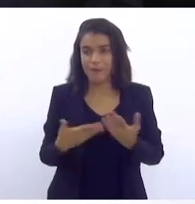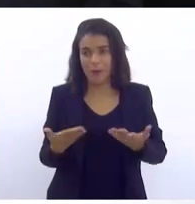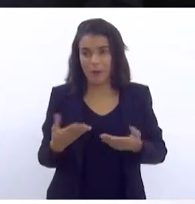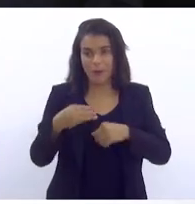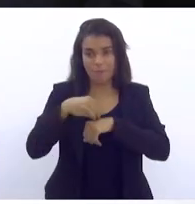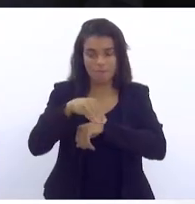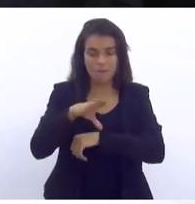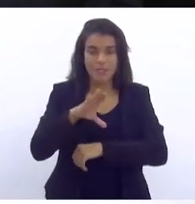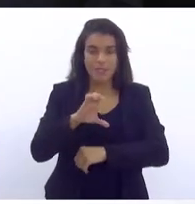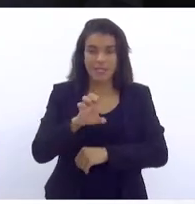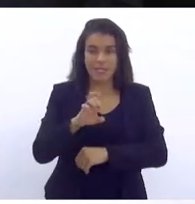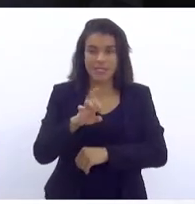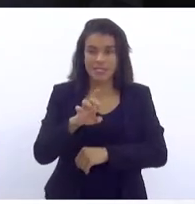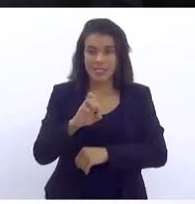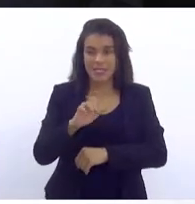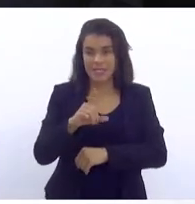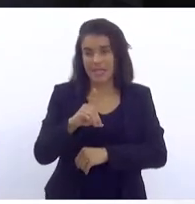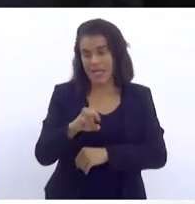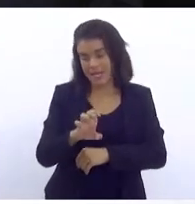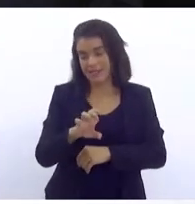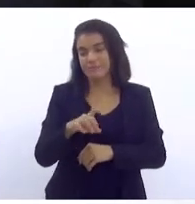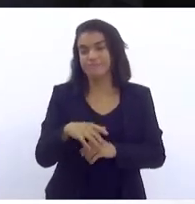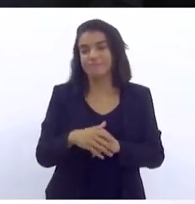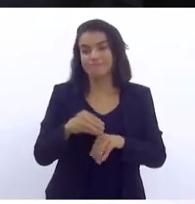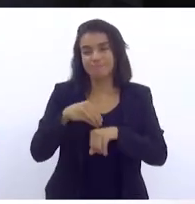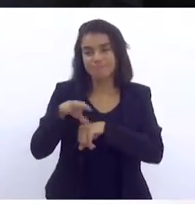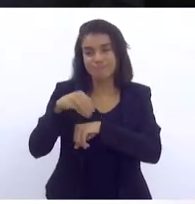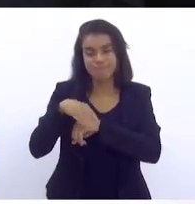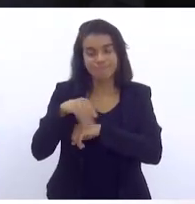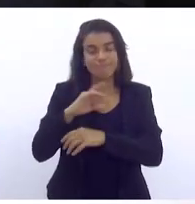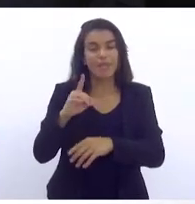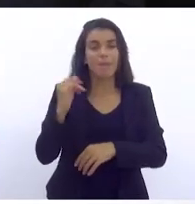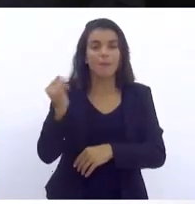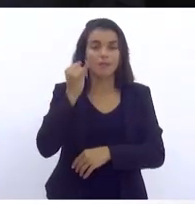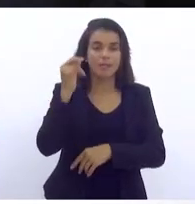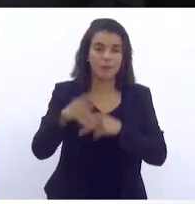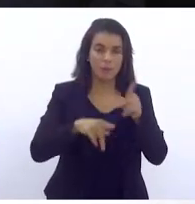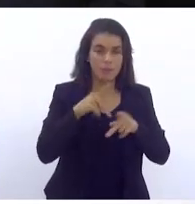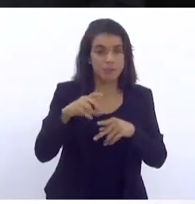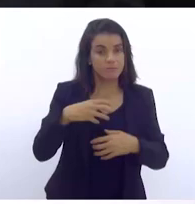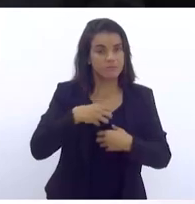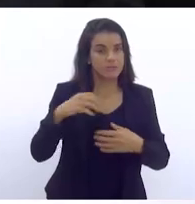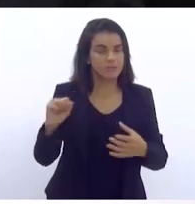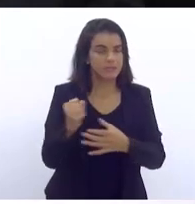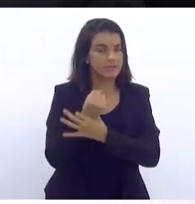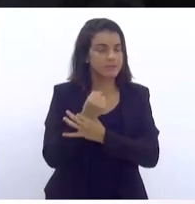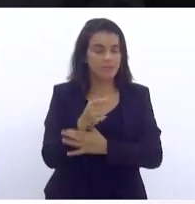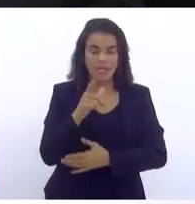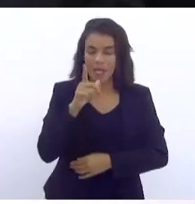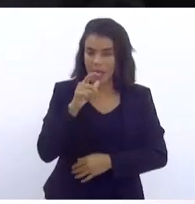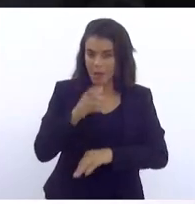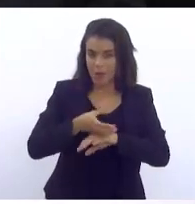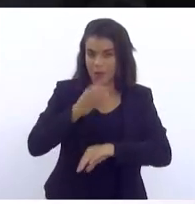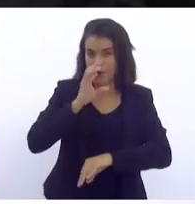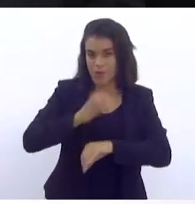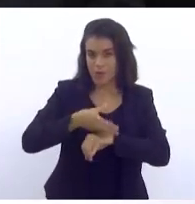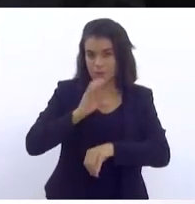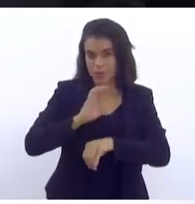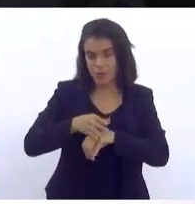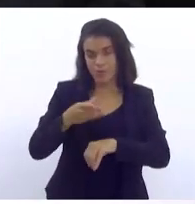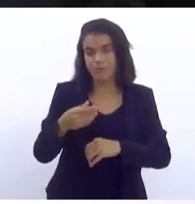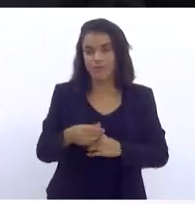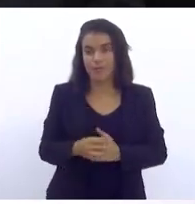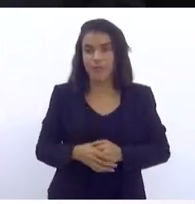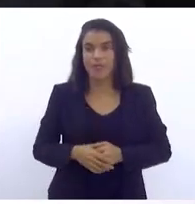que a sociedade quer passar e que é importante a população ter a segurança da água que a estação transmite pra